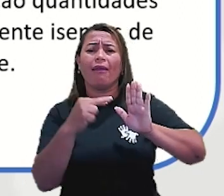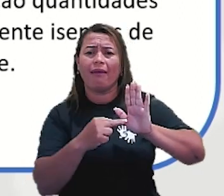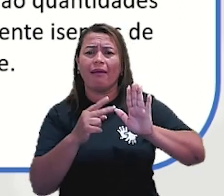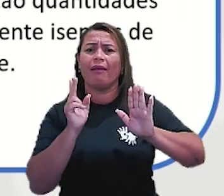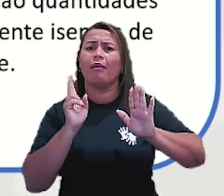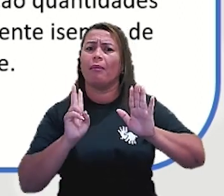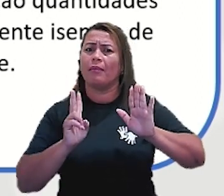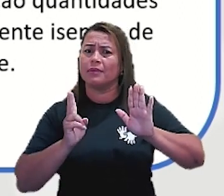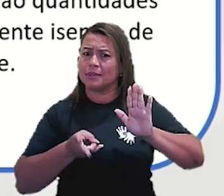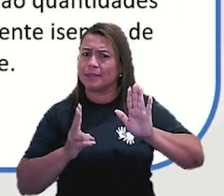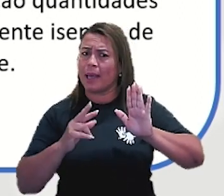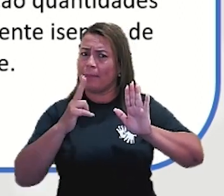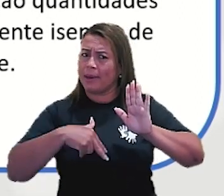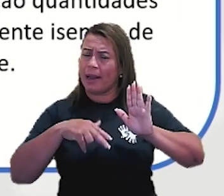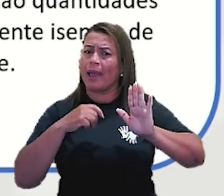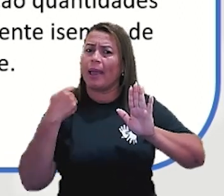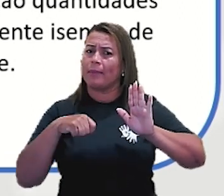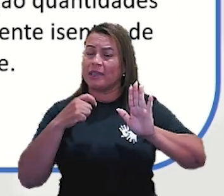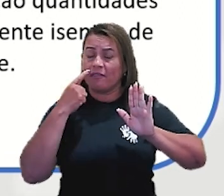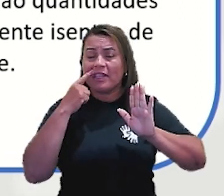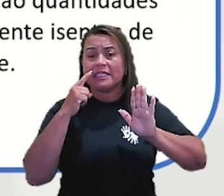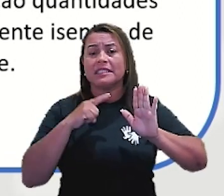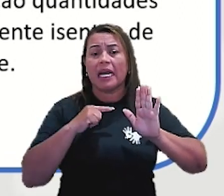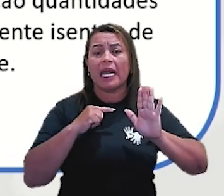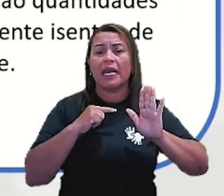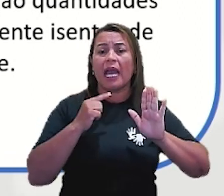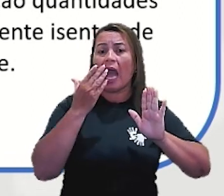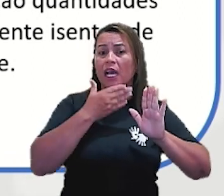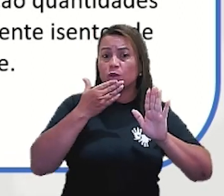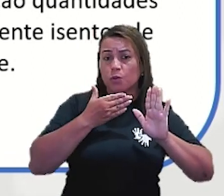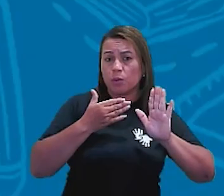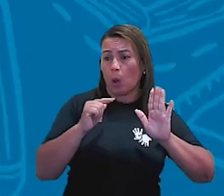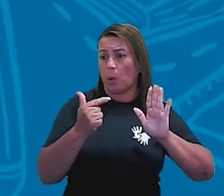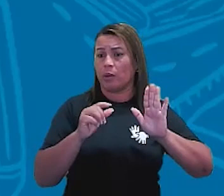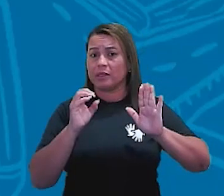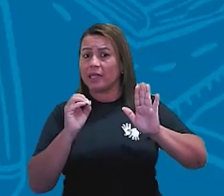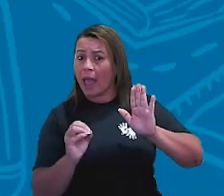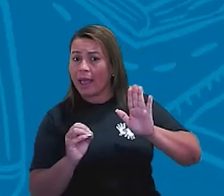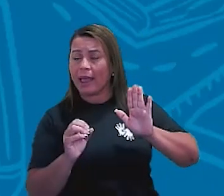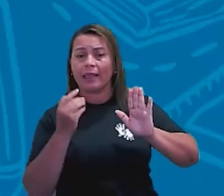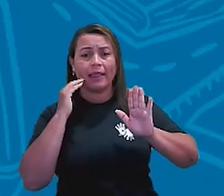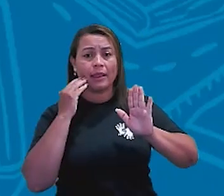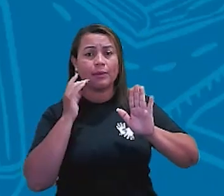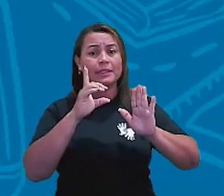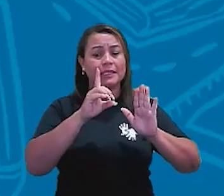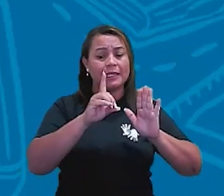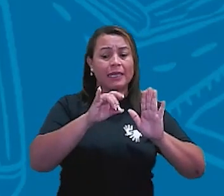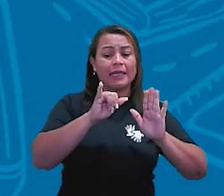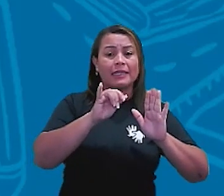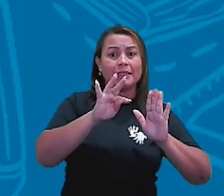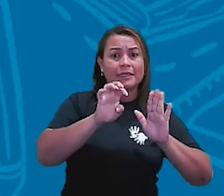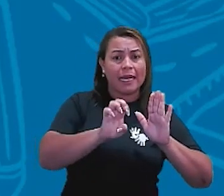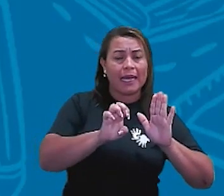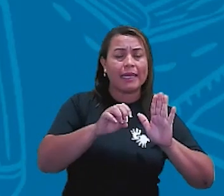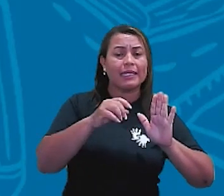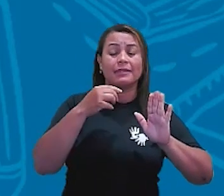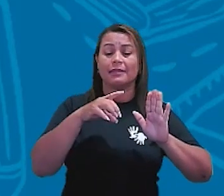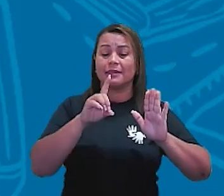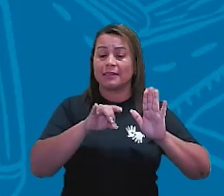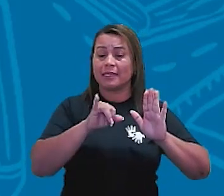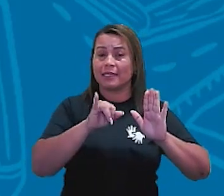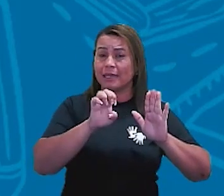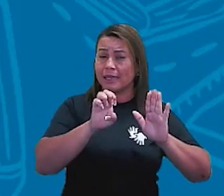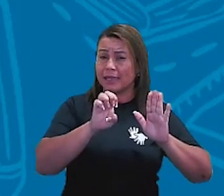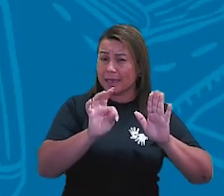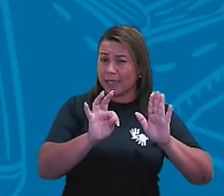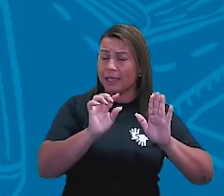que é isento de açúcar, ele diz que é zero açúcar, né? Ele diz só lá que é produto diet, então a gente tem que observar qual é o nutriente que está